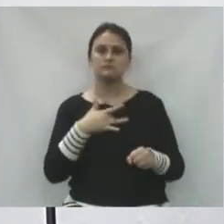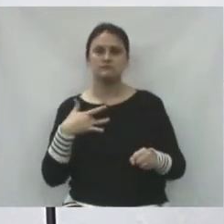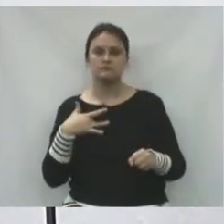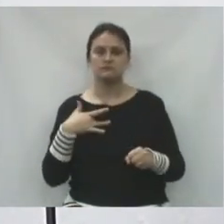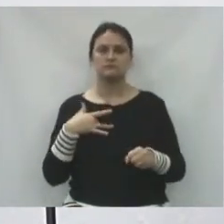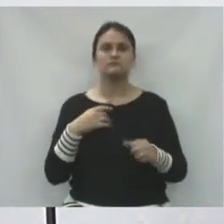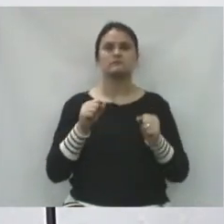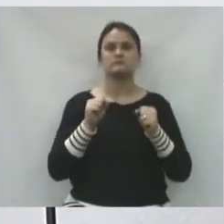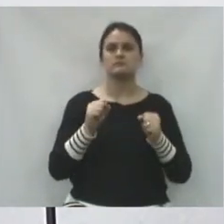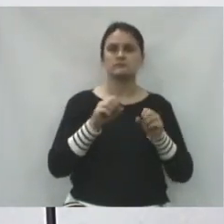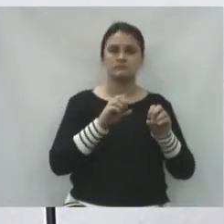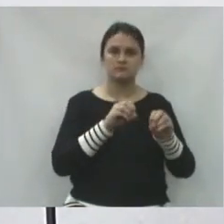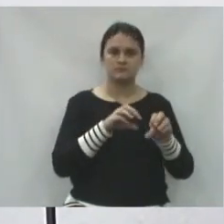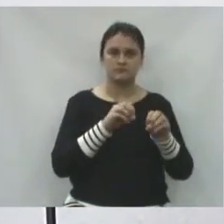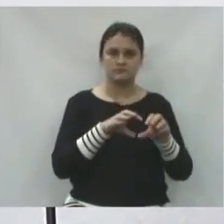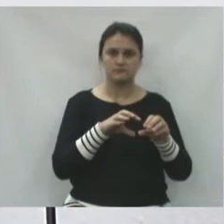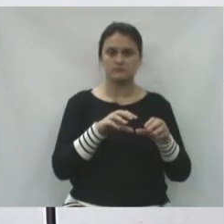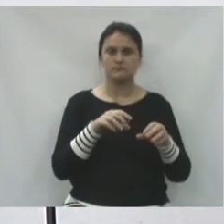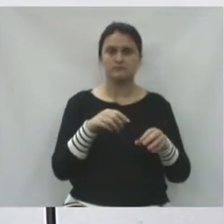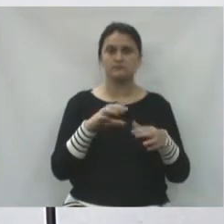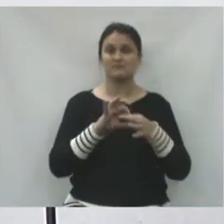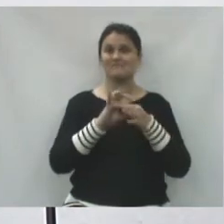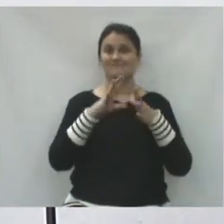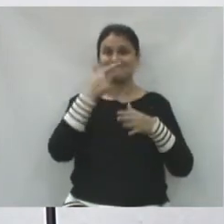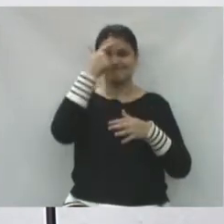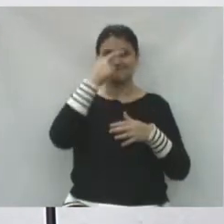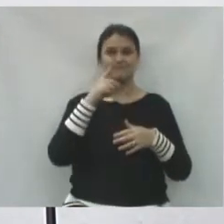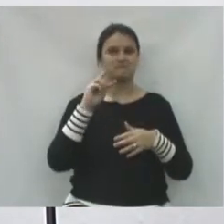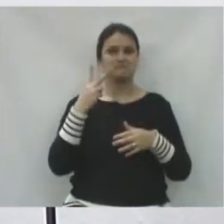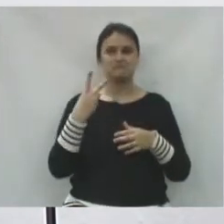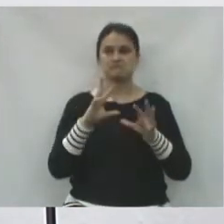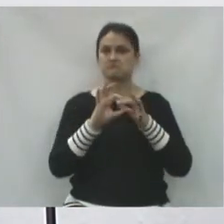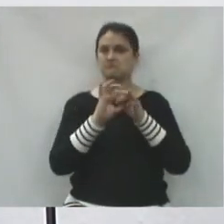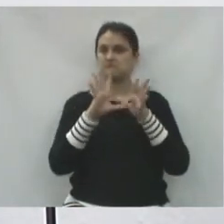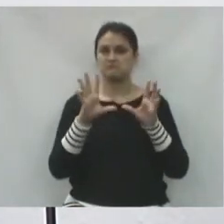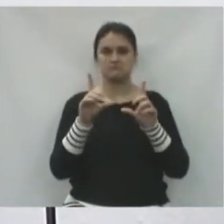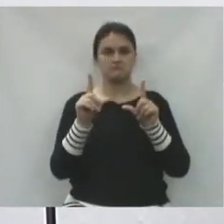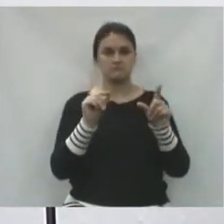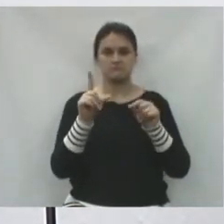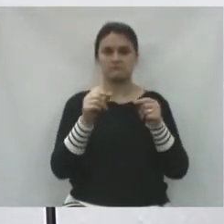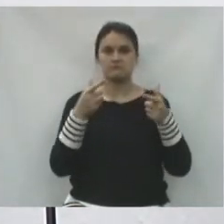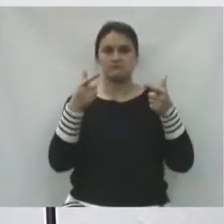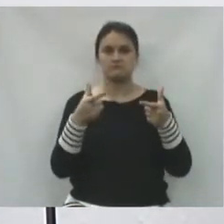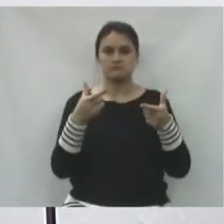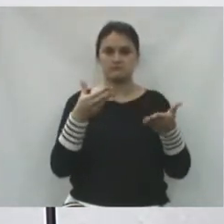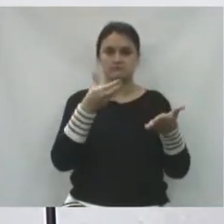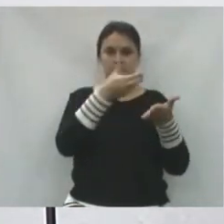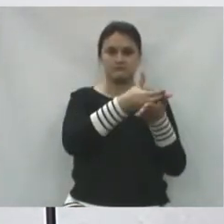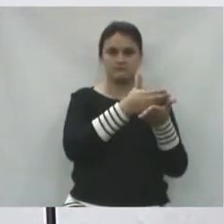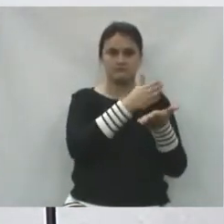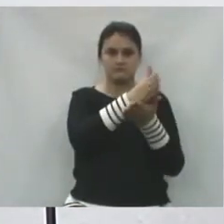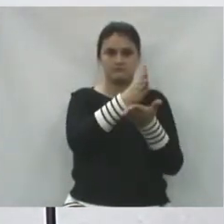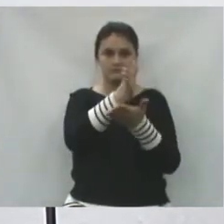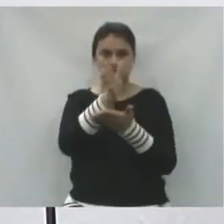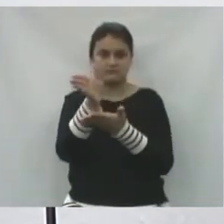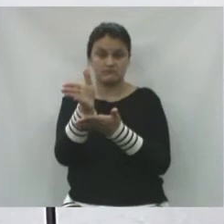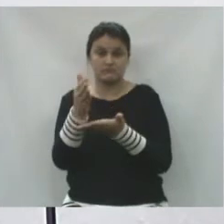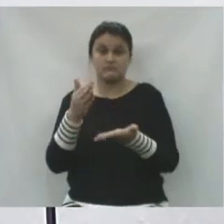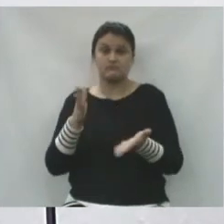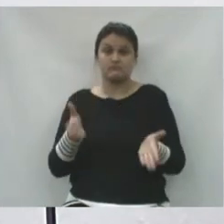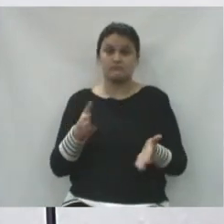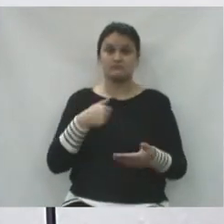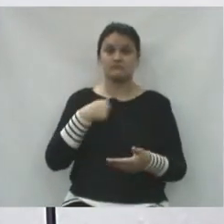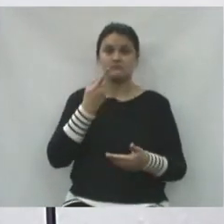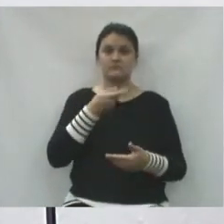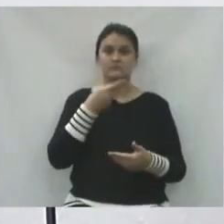saúde, para a área de educação. Eu quero fazer parte do orçamento impositivo. Então, o meu papel aqui nessa